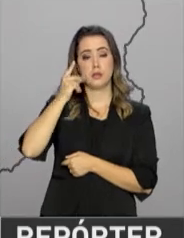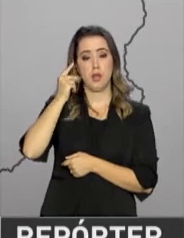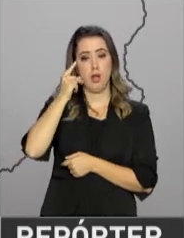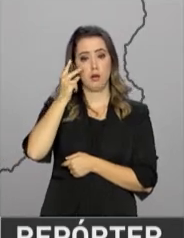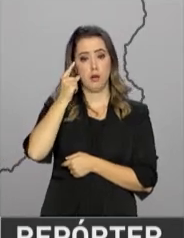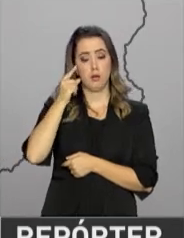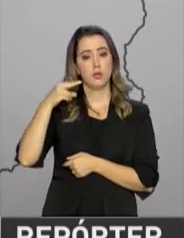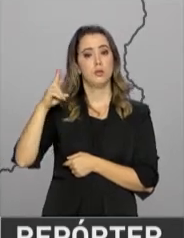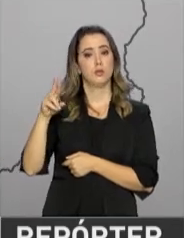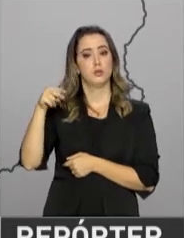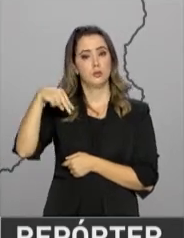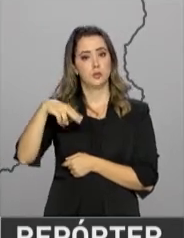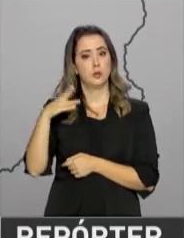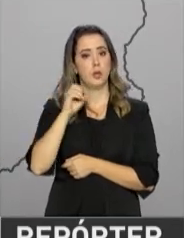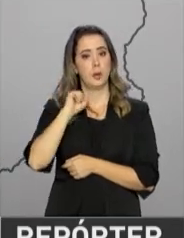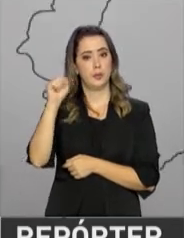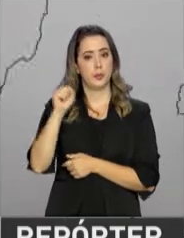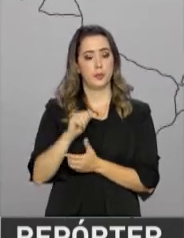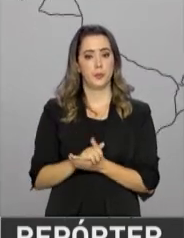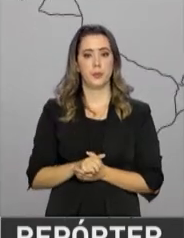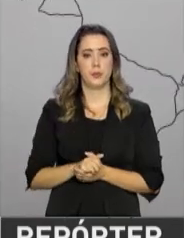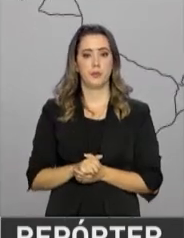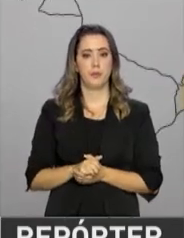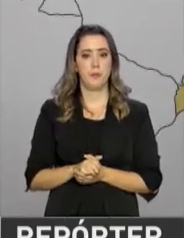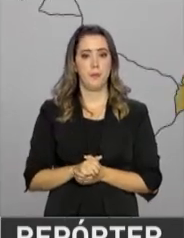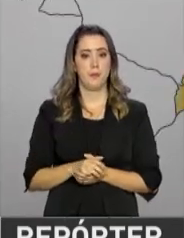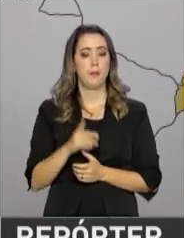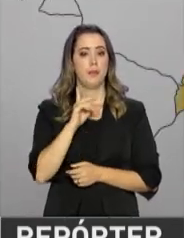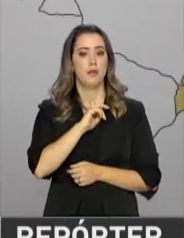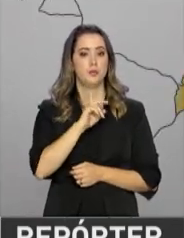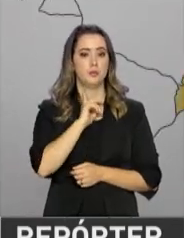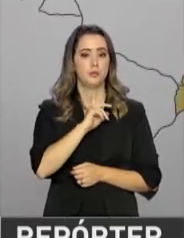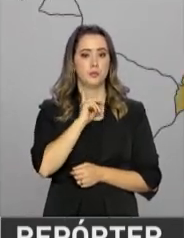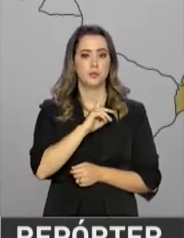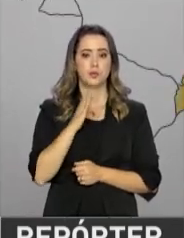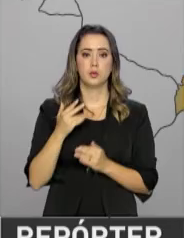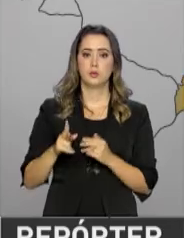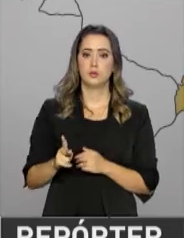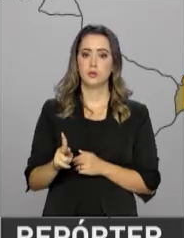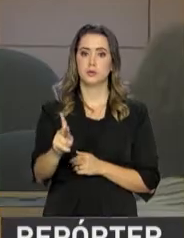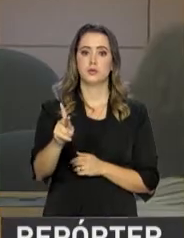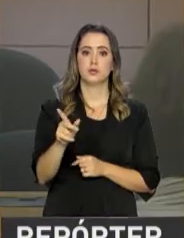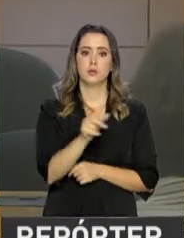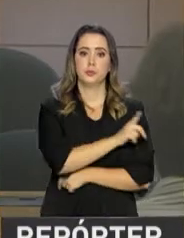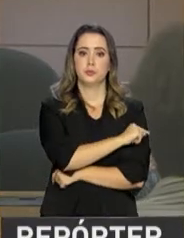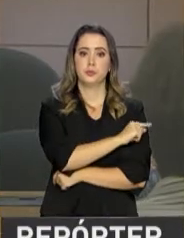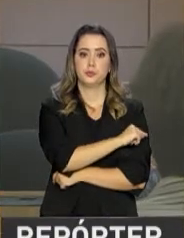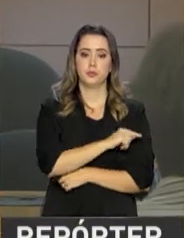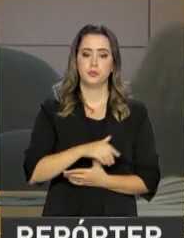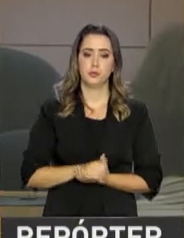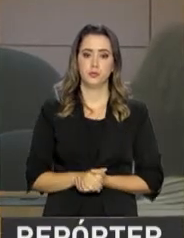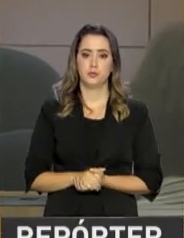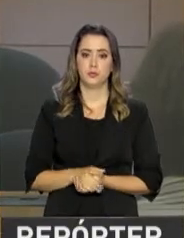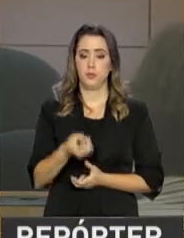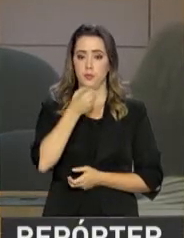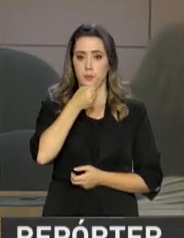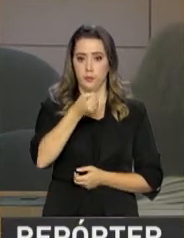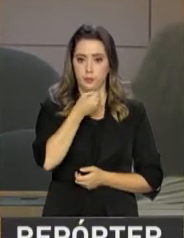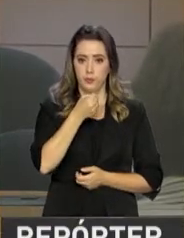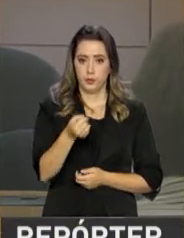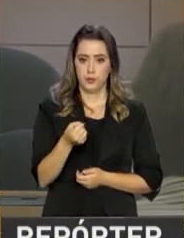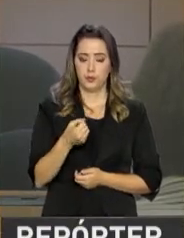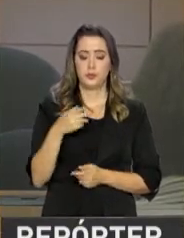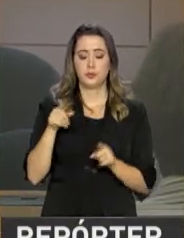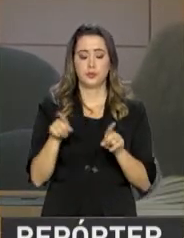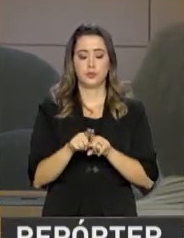grande do norte no mês de abril já minas gerais a vacinação é permanente durante a coletiva à imprensa o ministro da